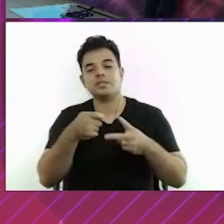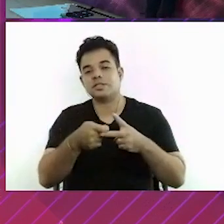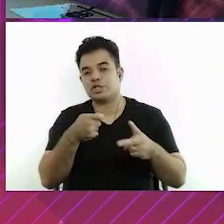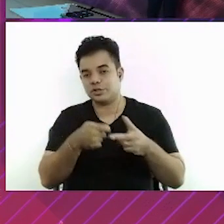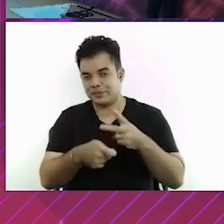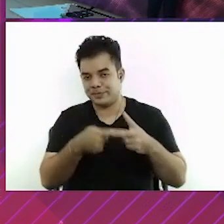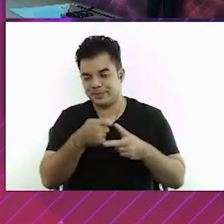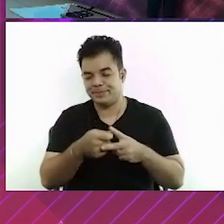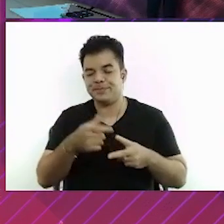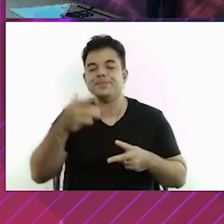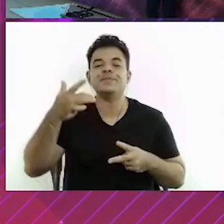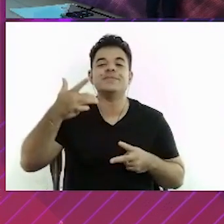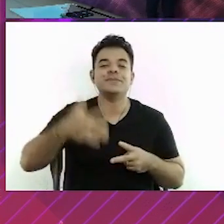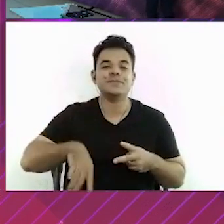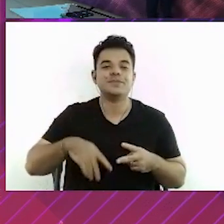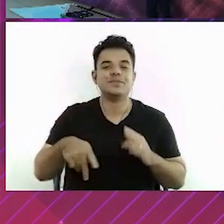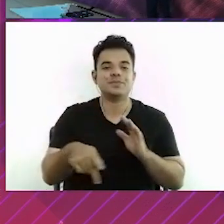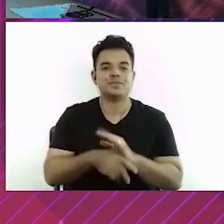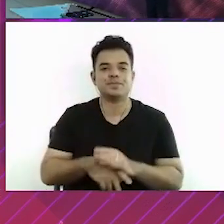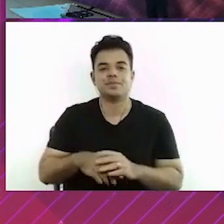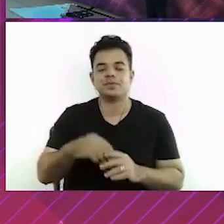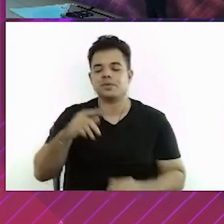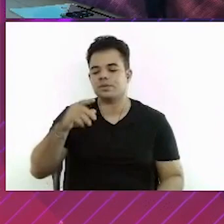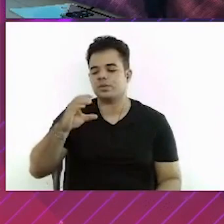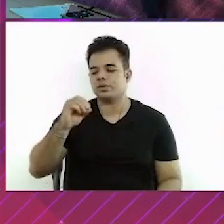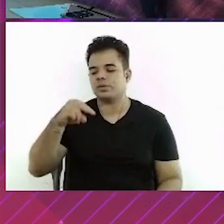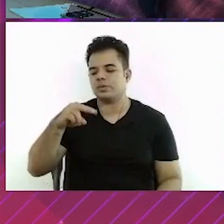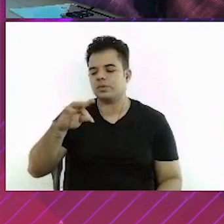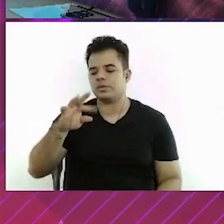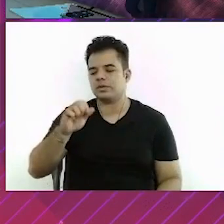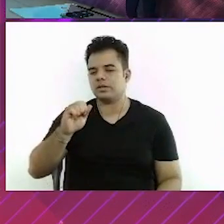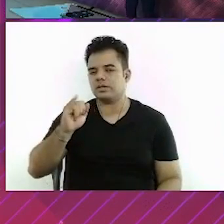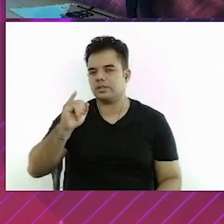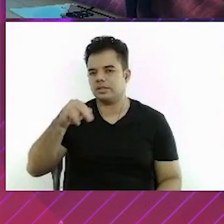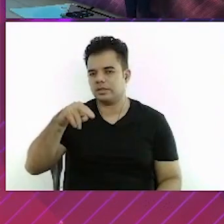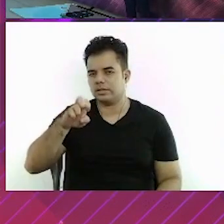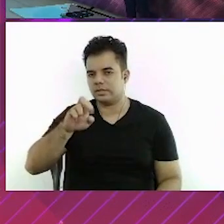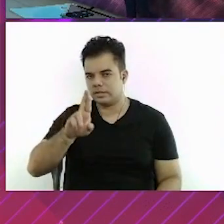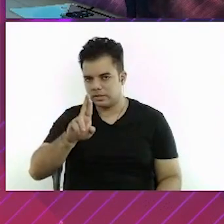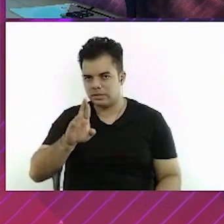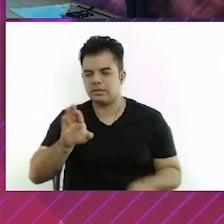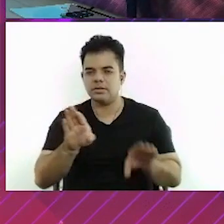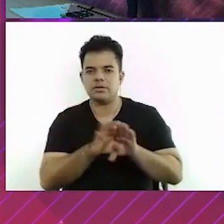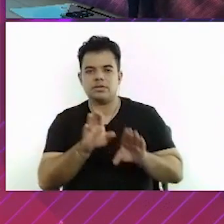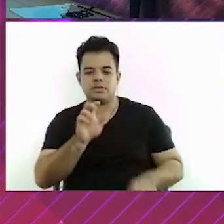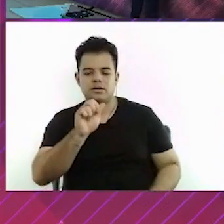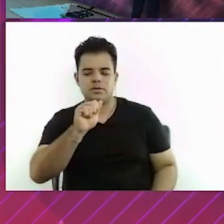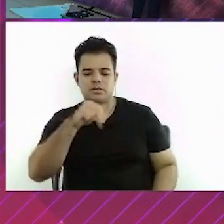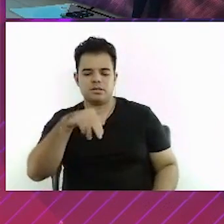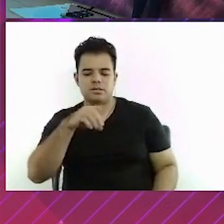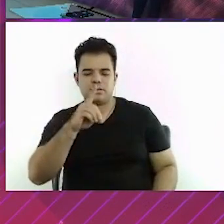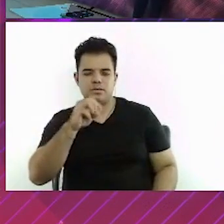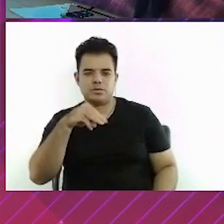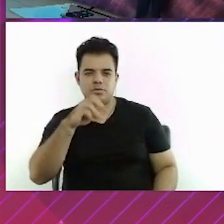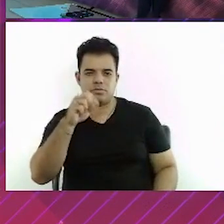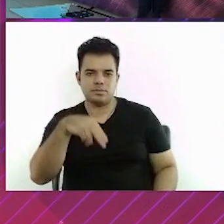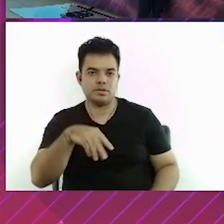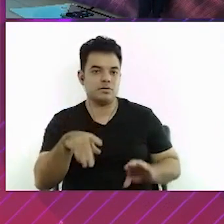o listener container, seta o modo de acknowledgement, eu estou passando aqui que é